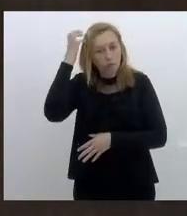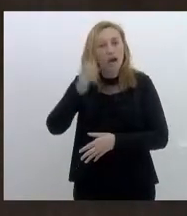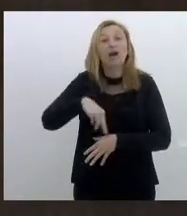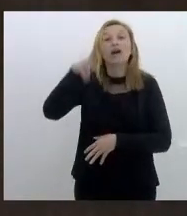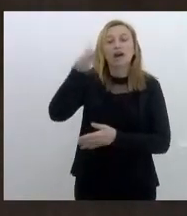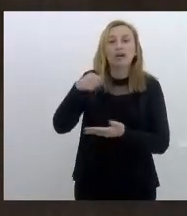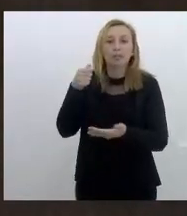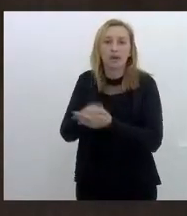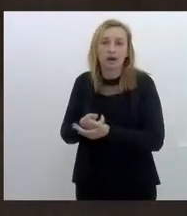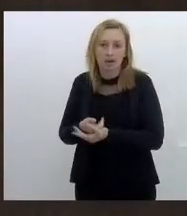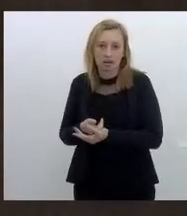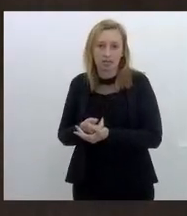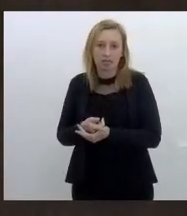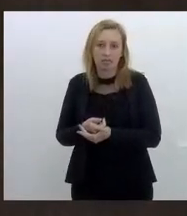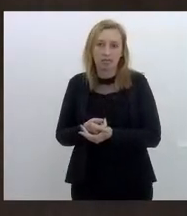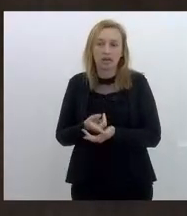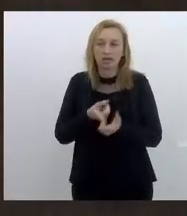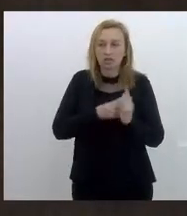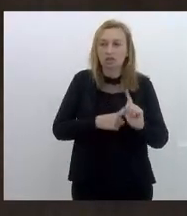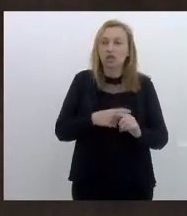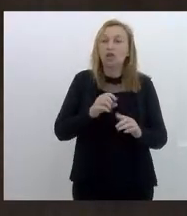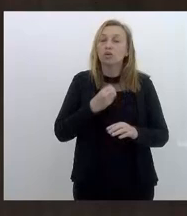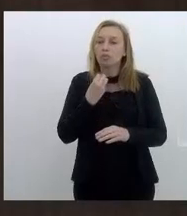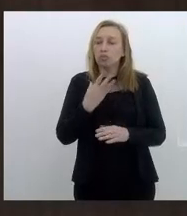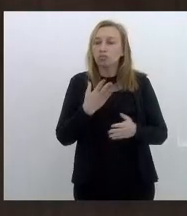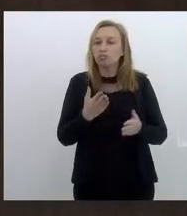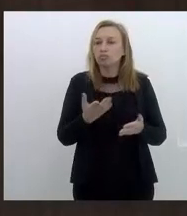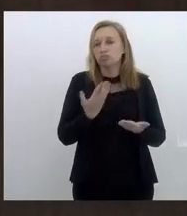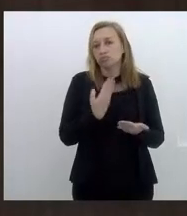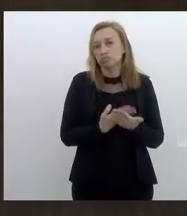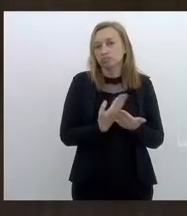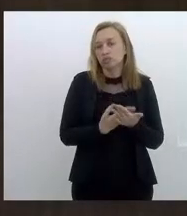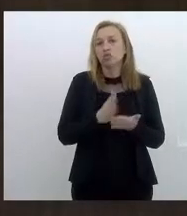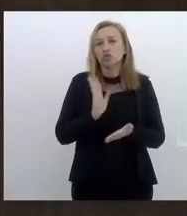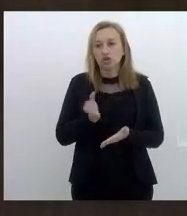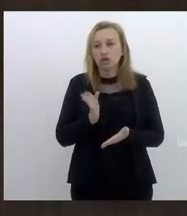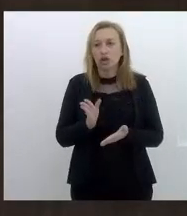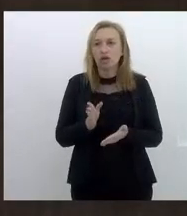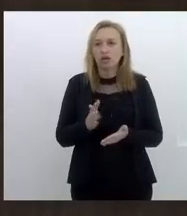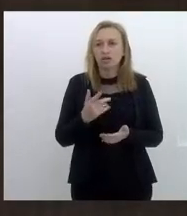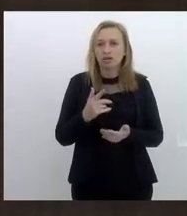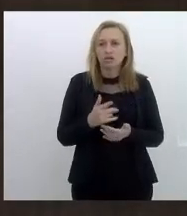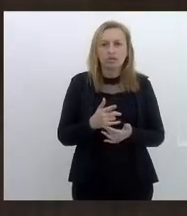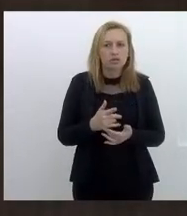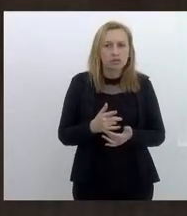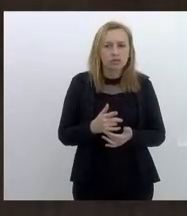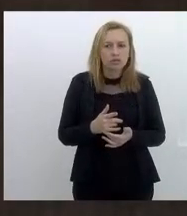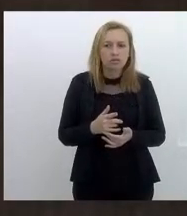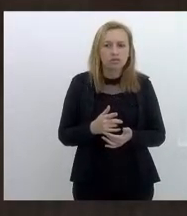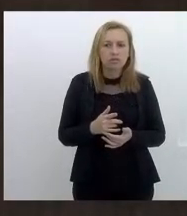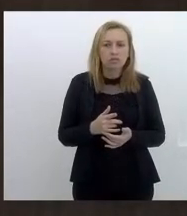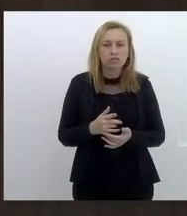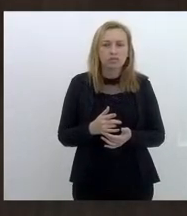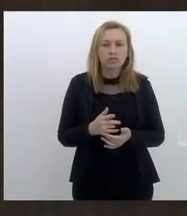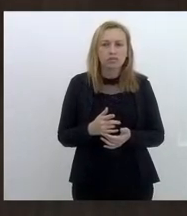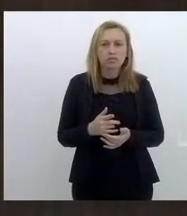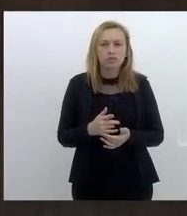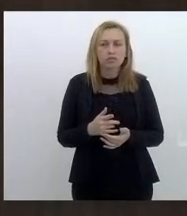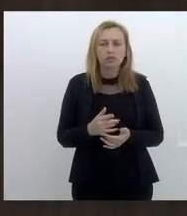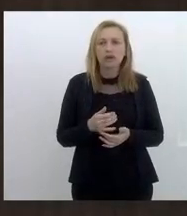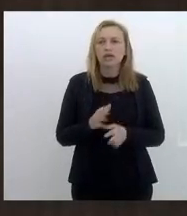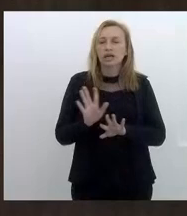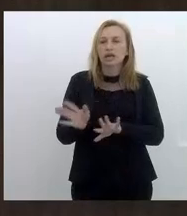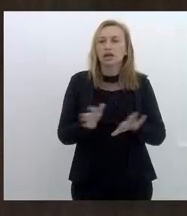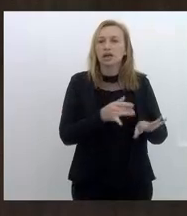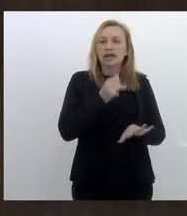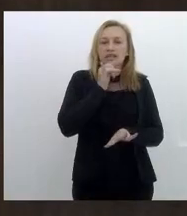paga a conta boa parte dos estudos atuariais até onde a gente sabe não levam em consideração por